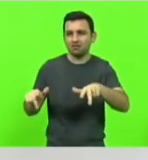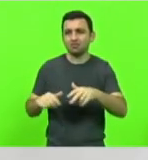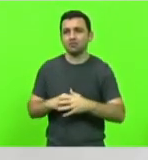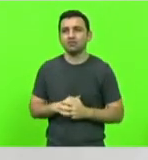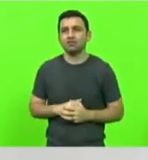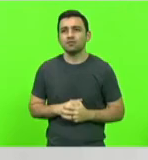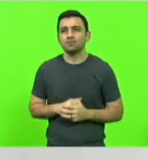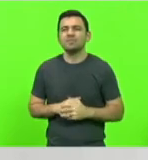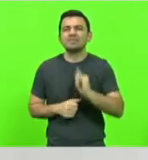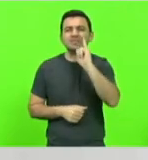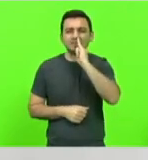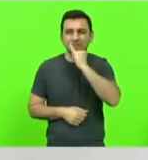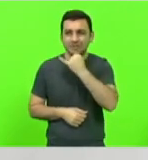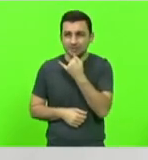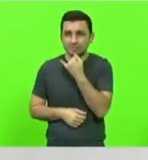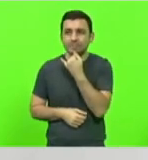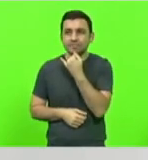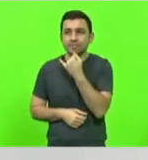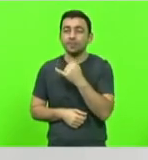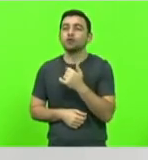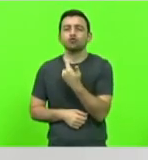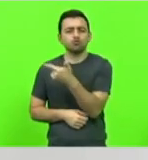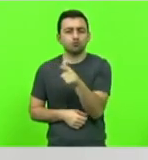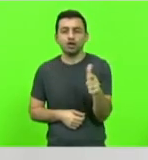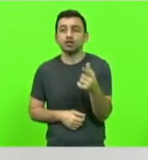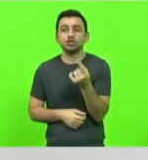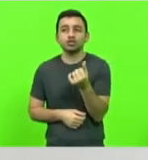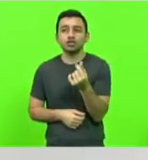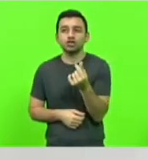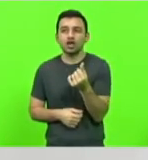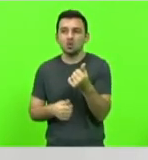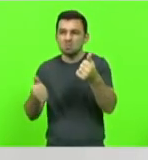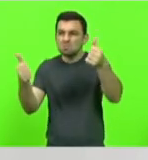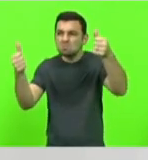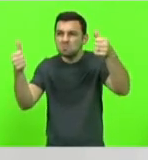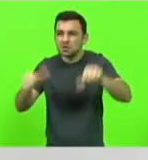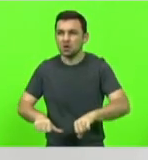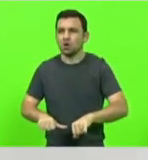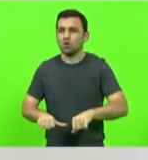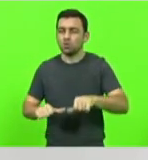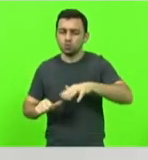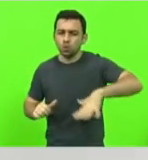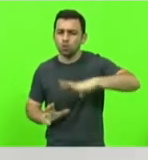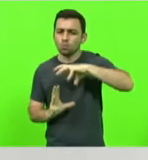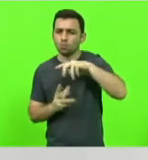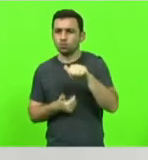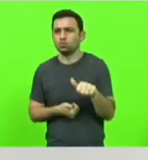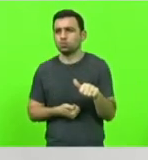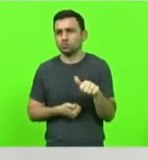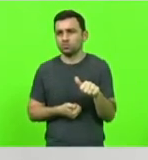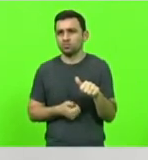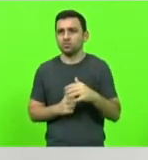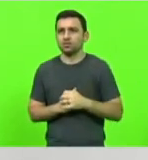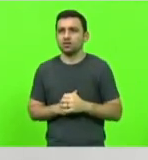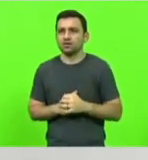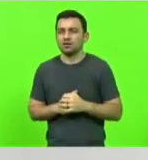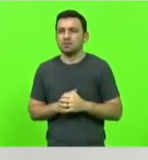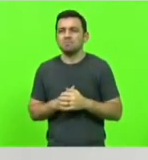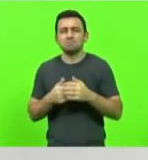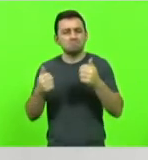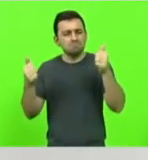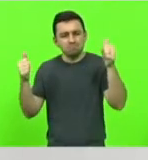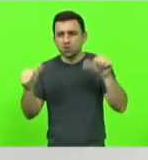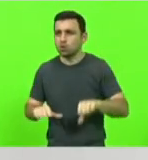Triste isso. Não existe dinheiro mais maldito nesse mundo. Não existe desgraça